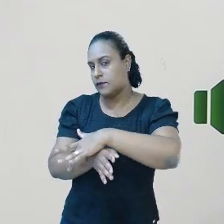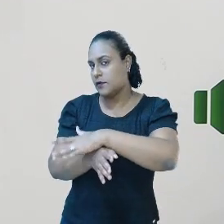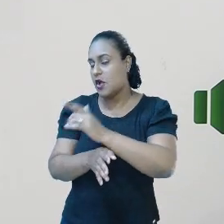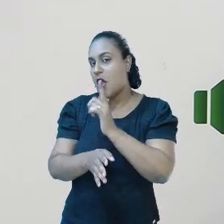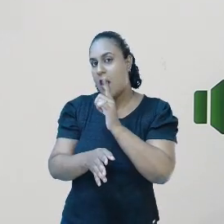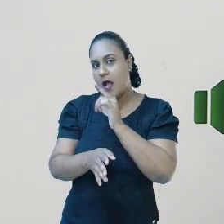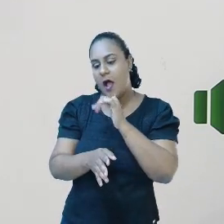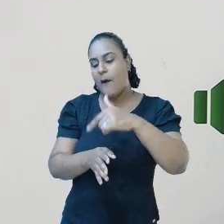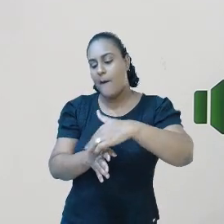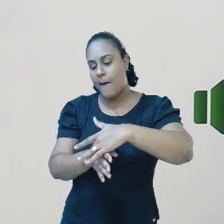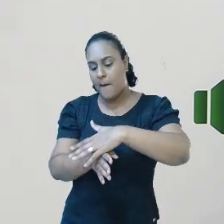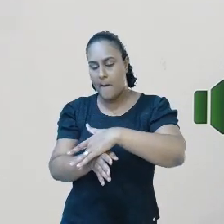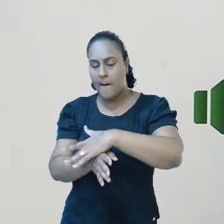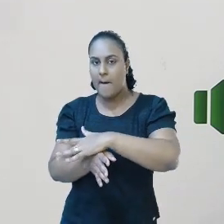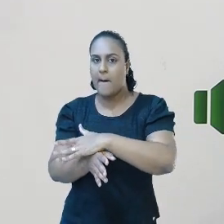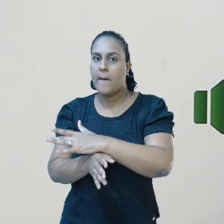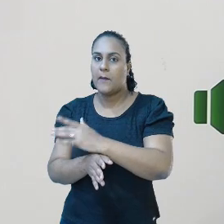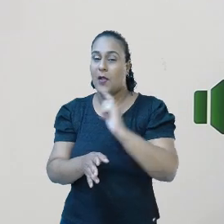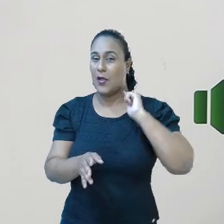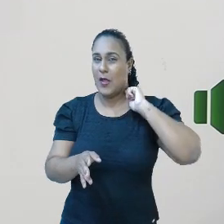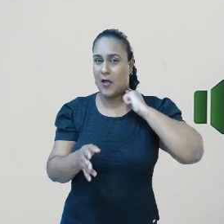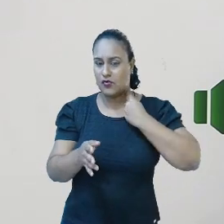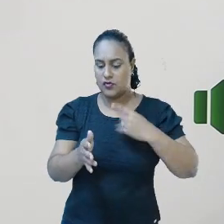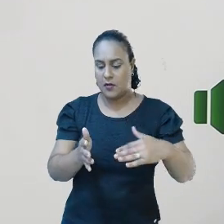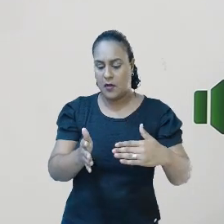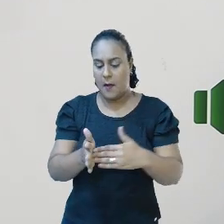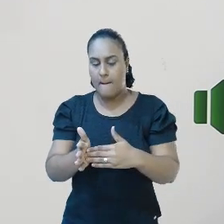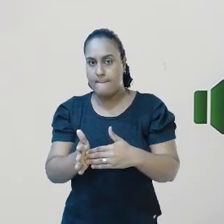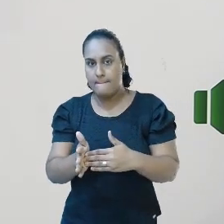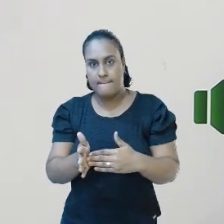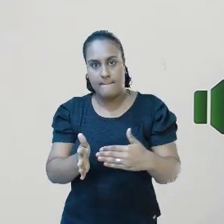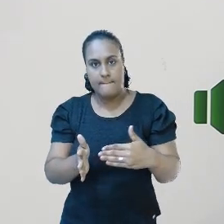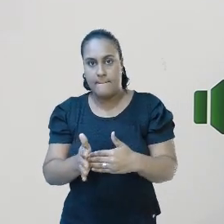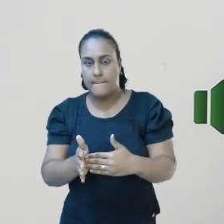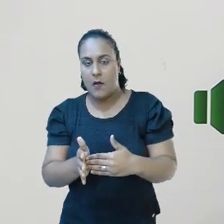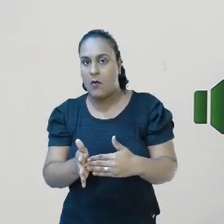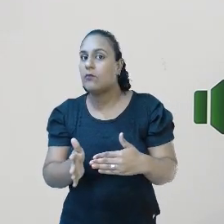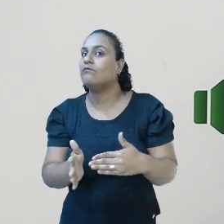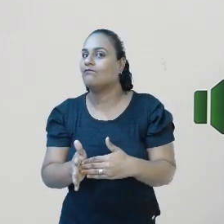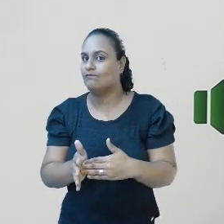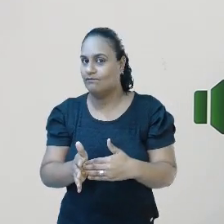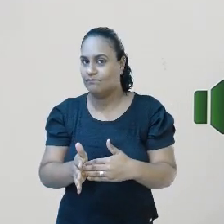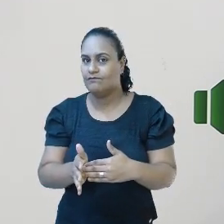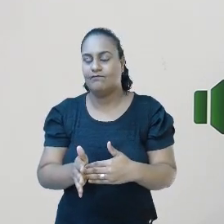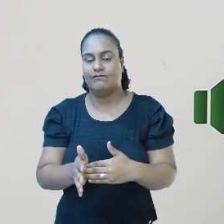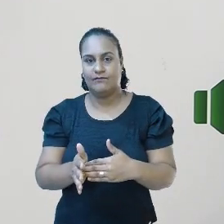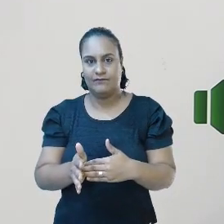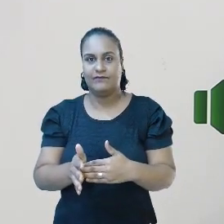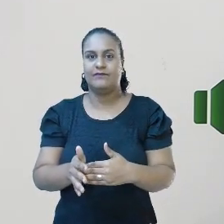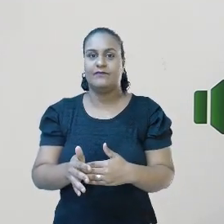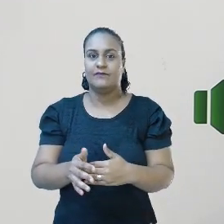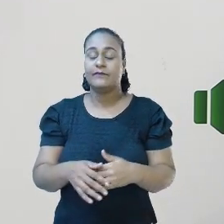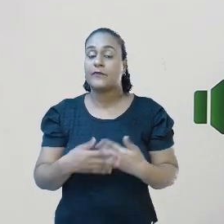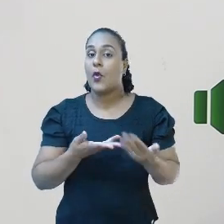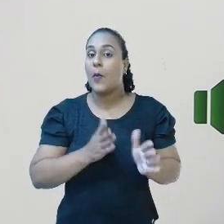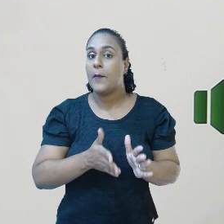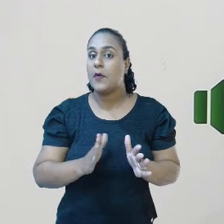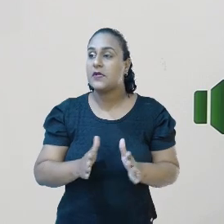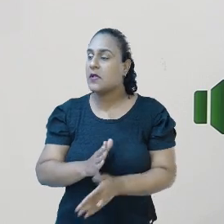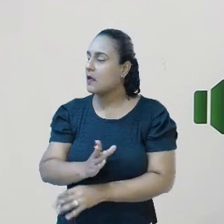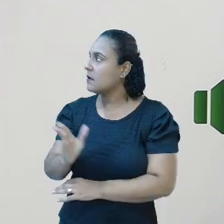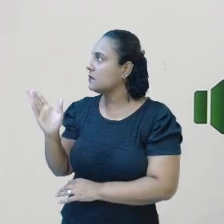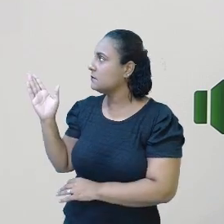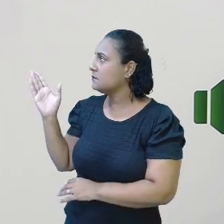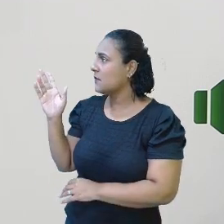fica, ela vai permanecer nos filtros. Então, a água ela vai ser filtrada. O processo de filtração